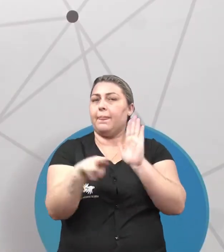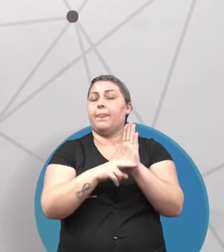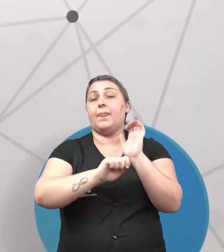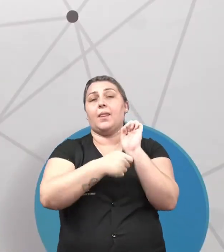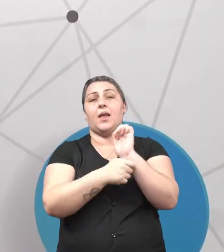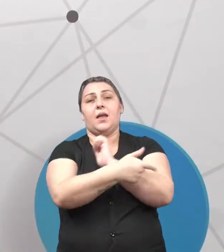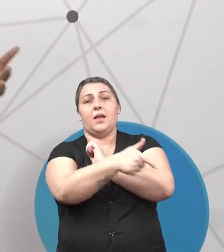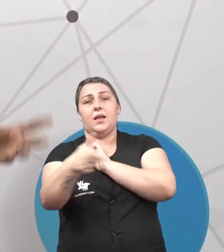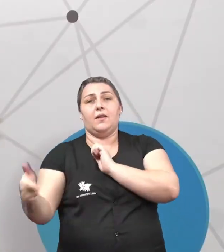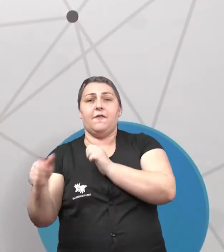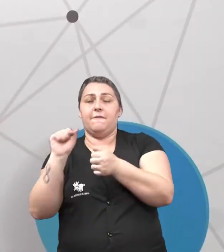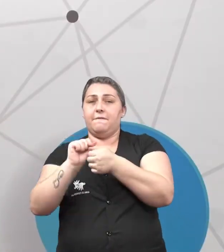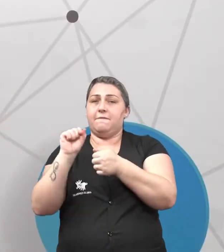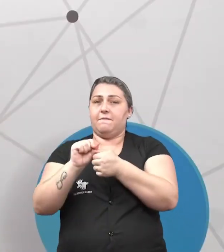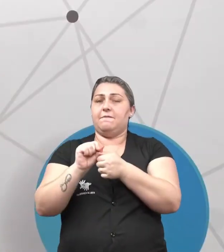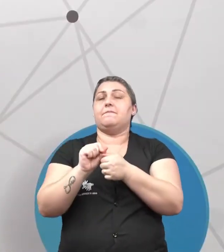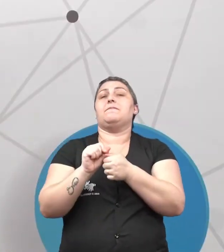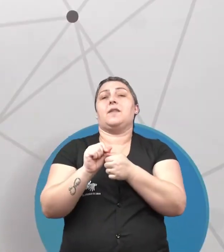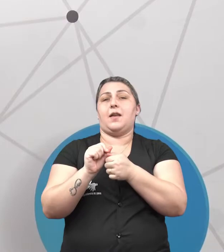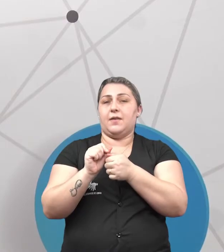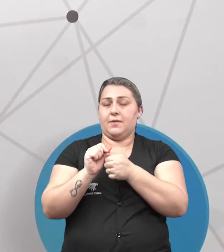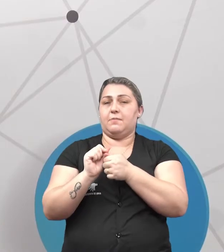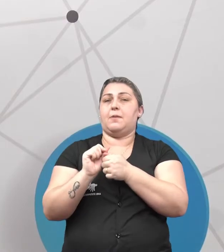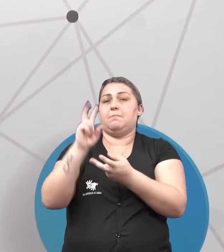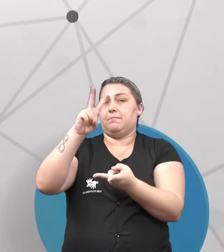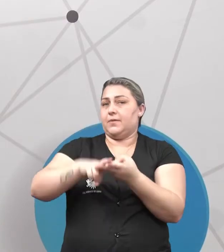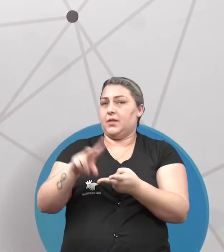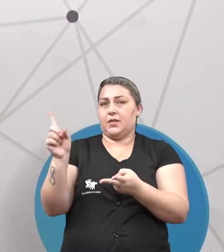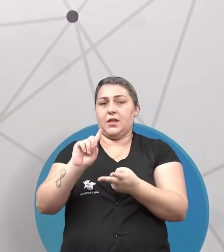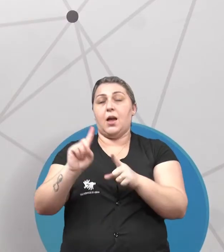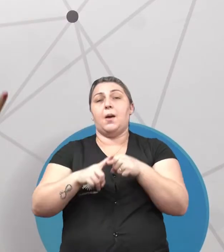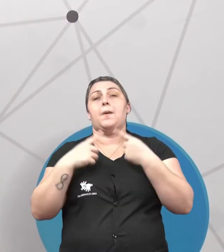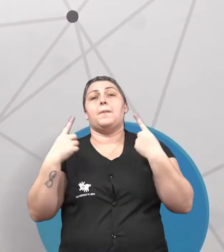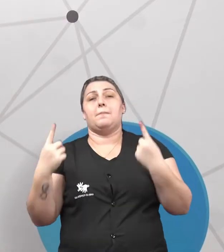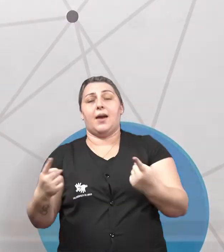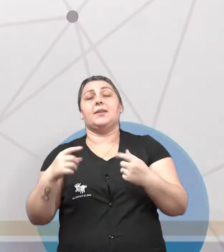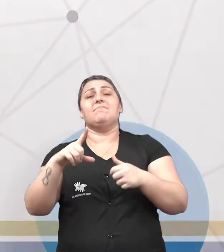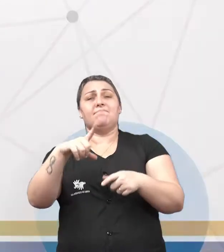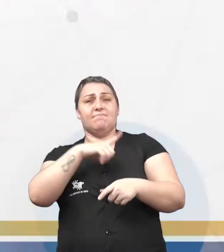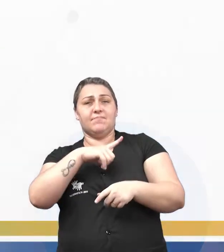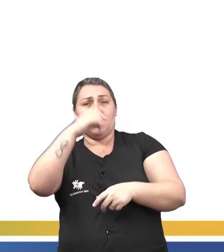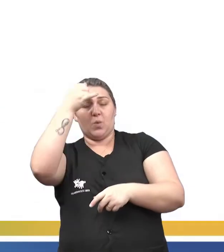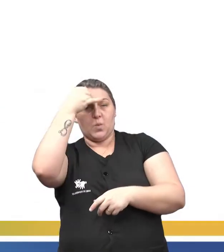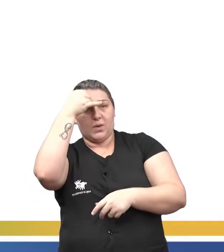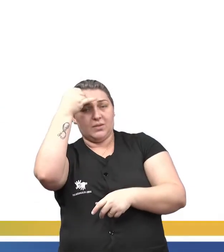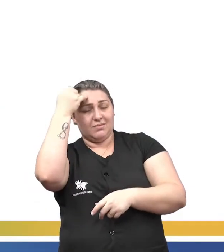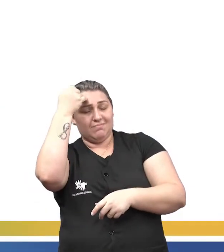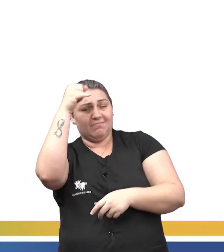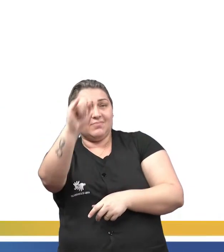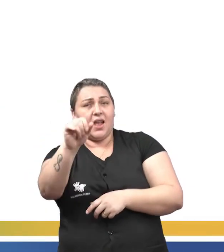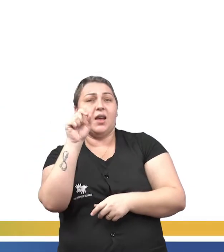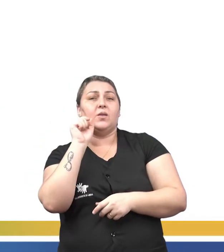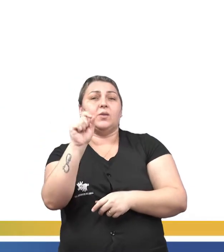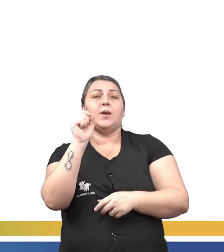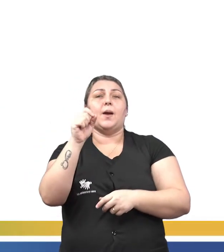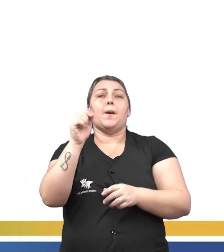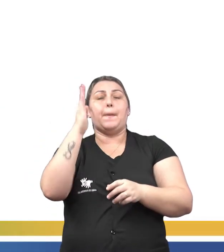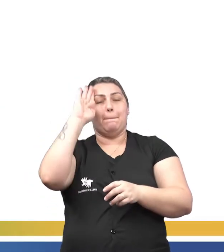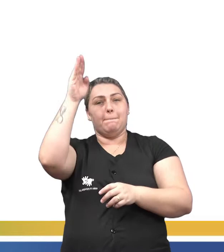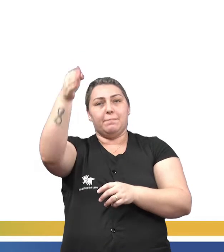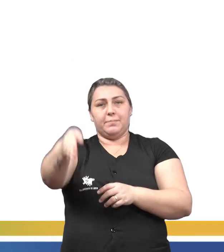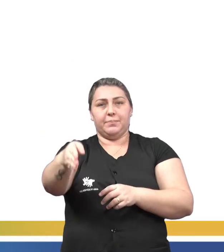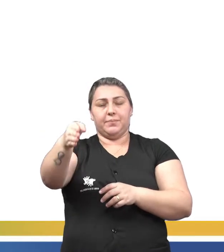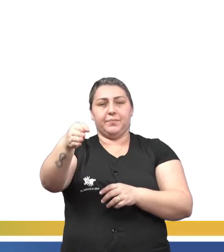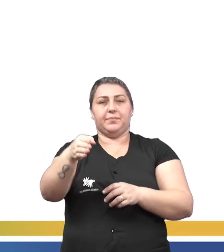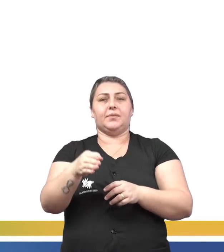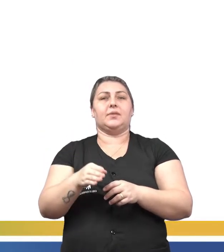vai ter assim, fez isso, a pena é essa, não é essa. Mas ele dá uma ideia de algumas questões, que é o princípio do talião,